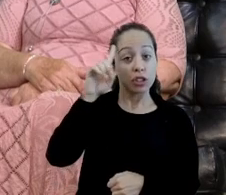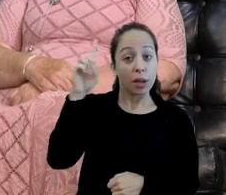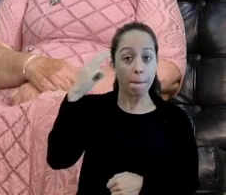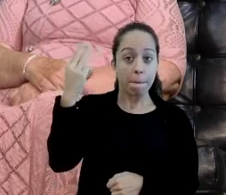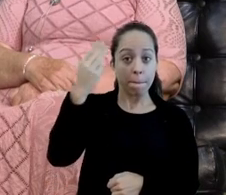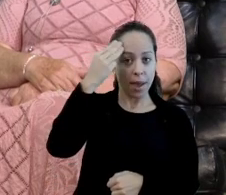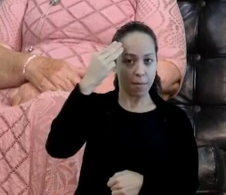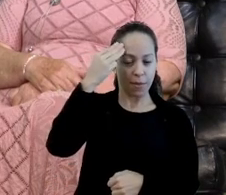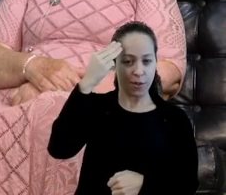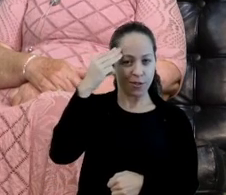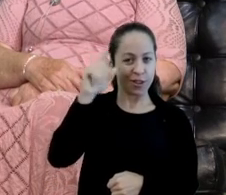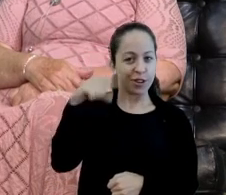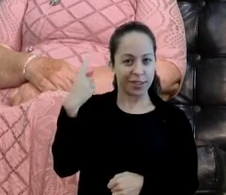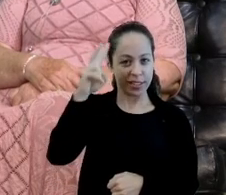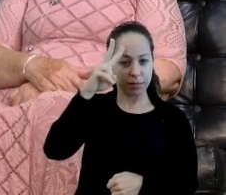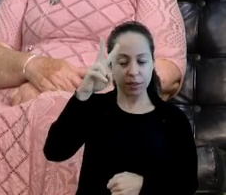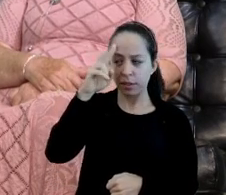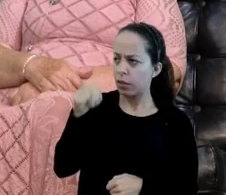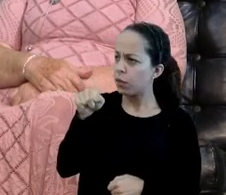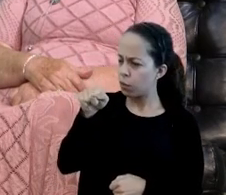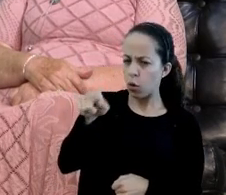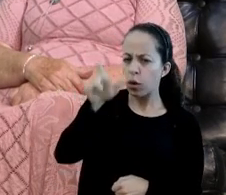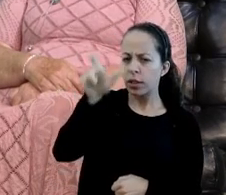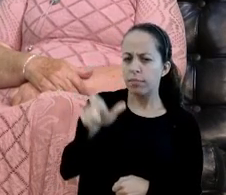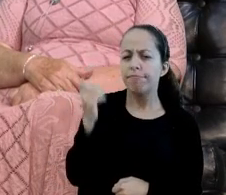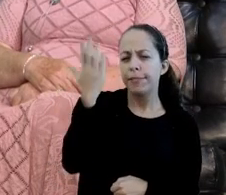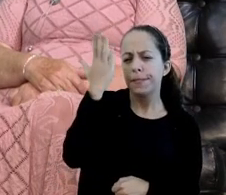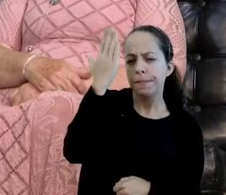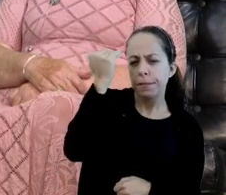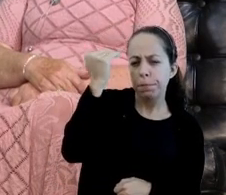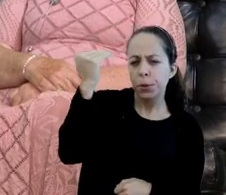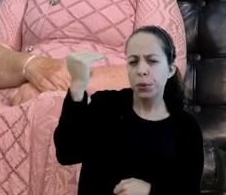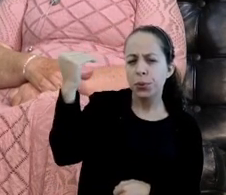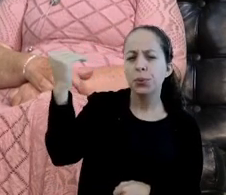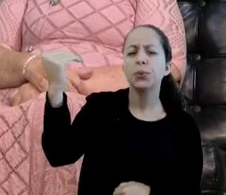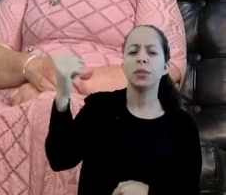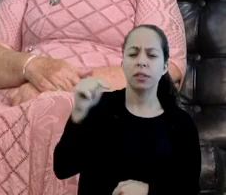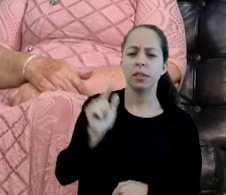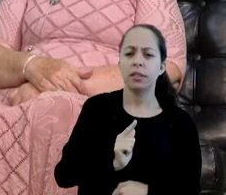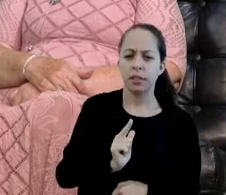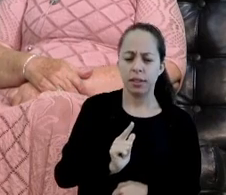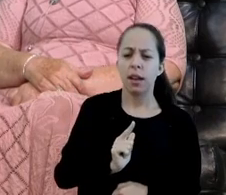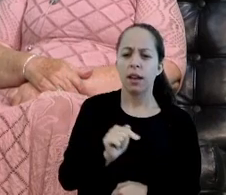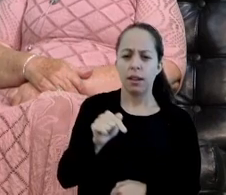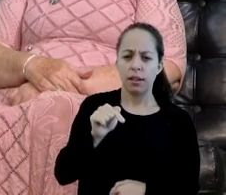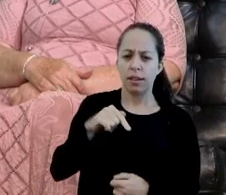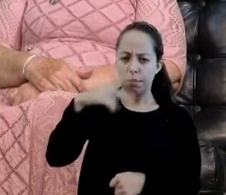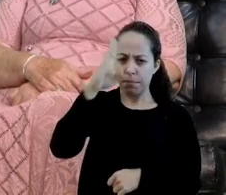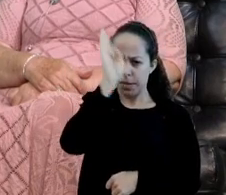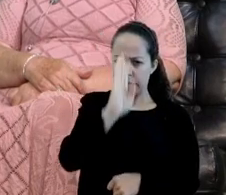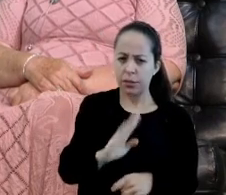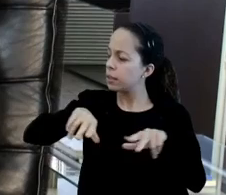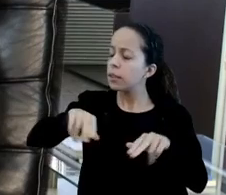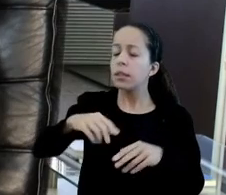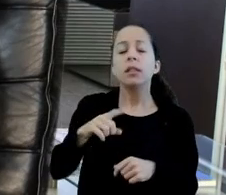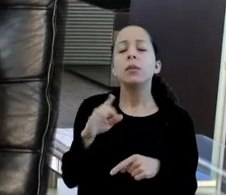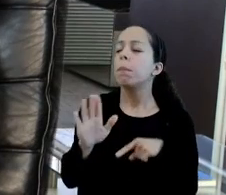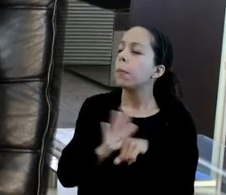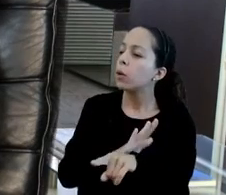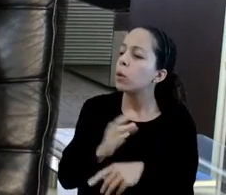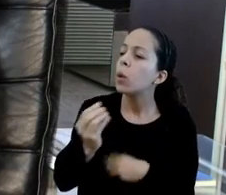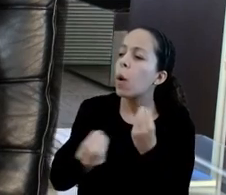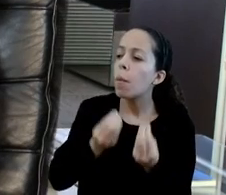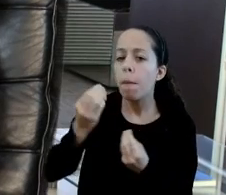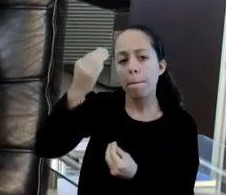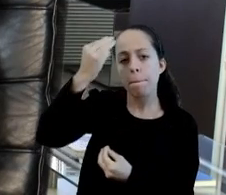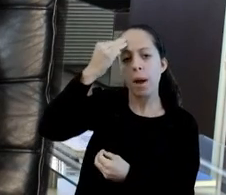nacional e internacionalmente, como nós podemos contribuir de alguma forma com a preservação da memória?